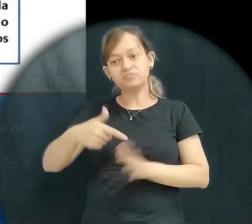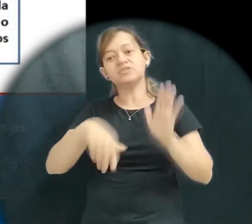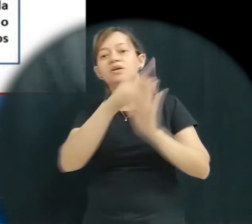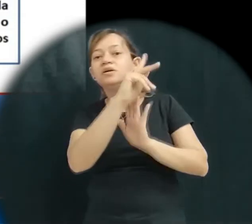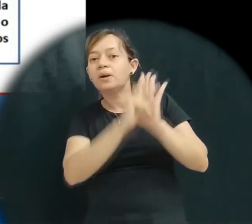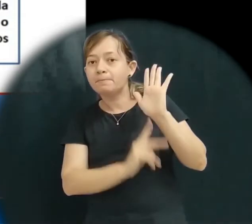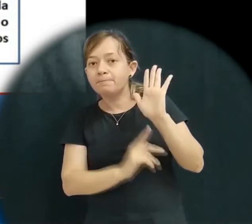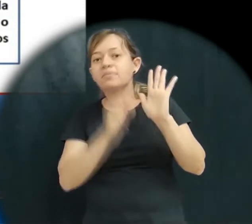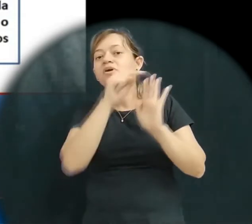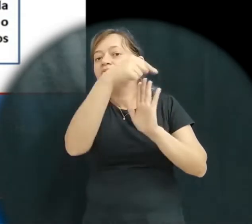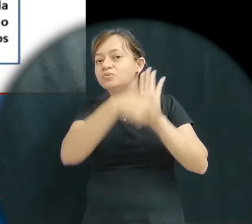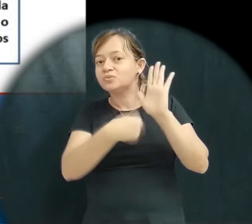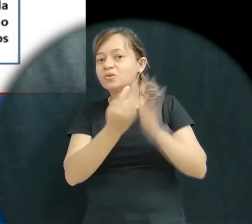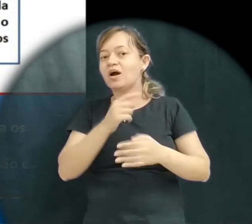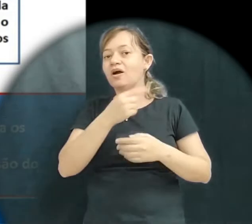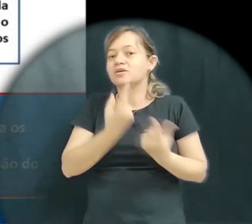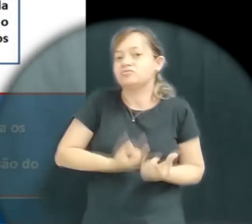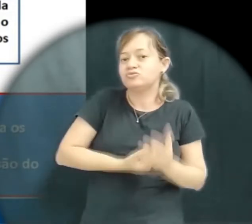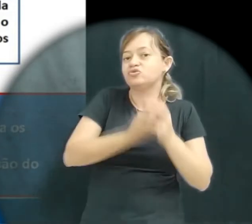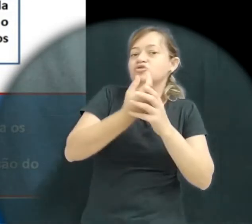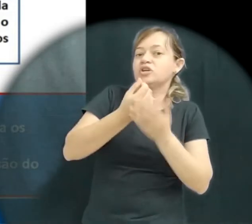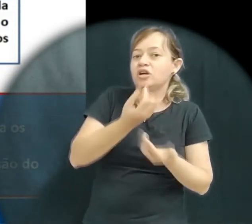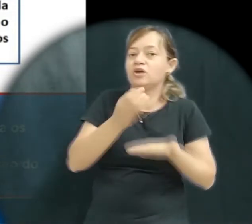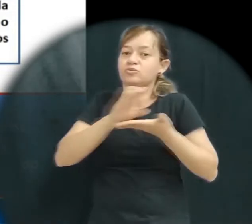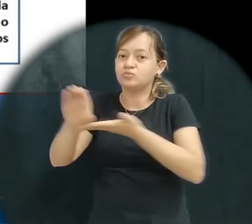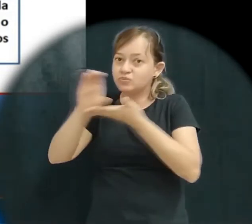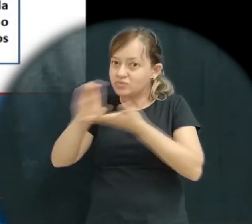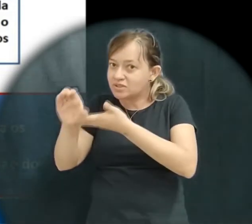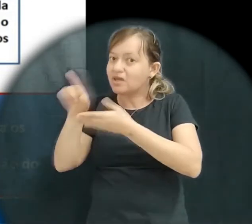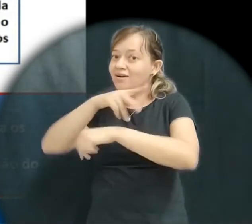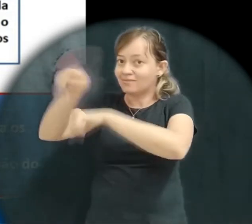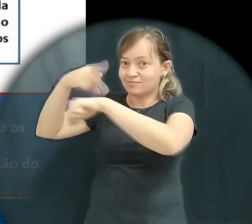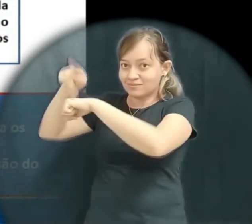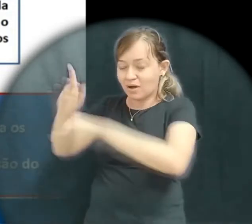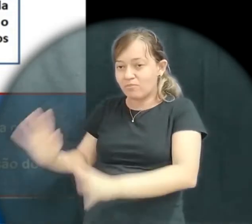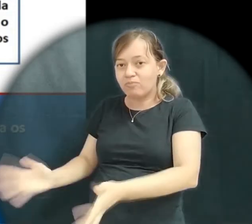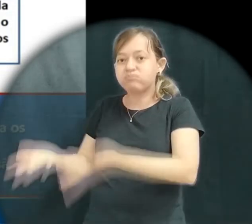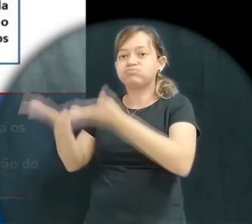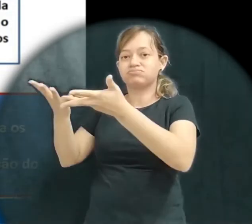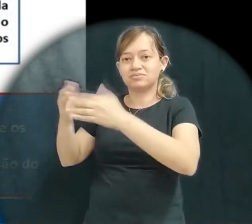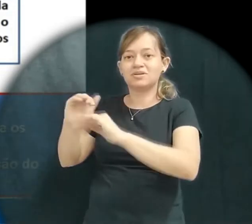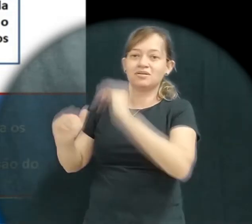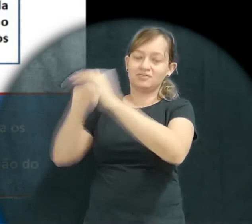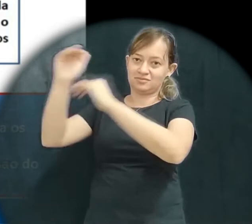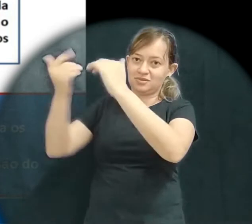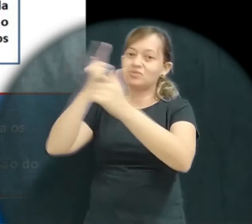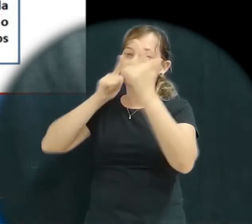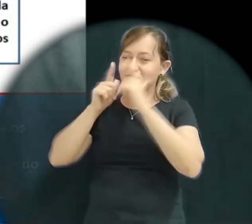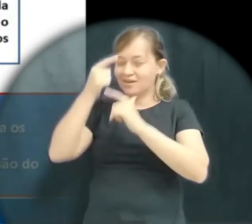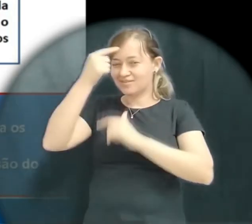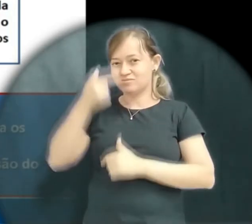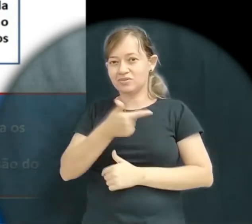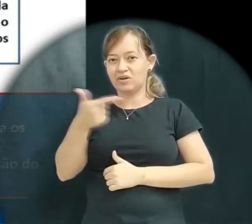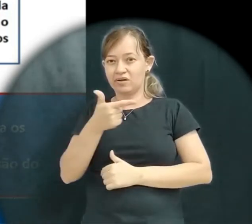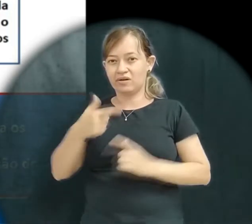teve o objetivo de ajudar economicamente os países da Europa Ocidental a se reestruturar e a recuperar dos danos causados pela